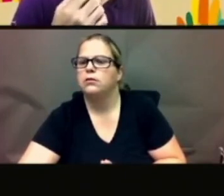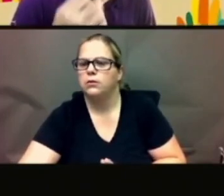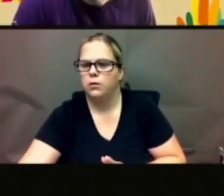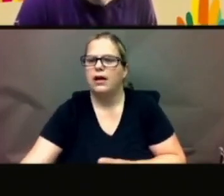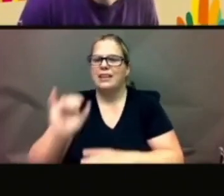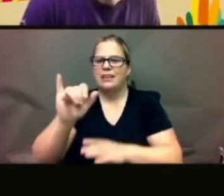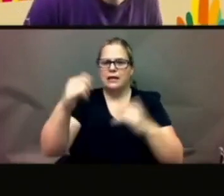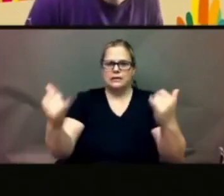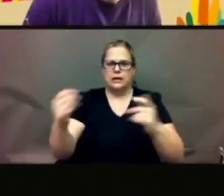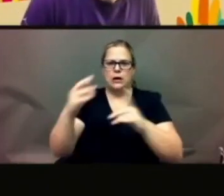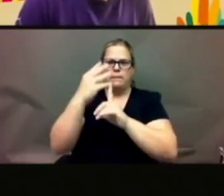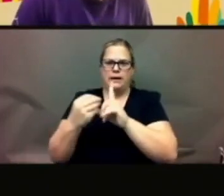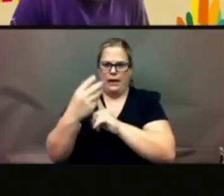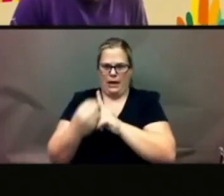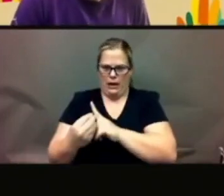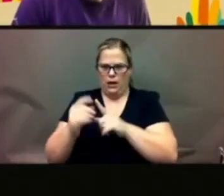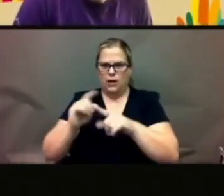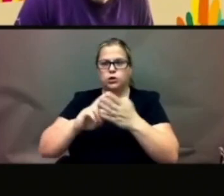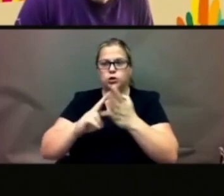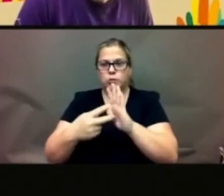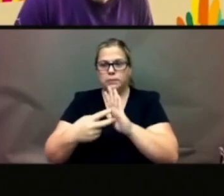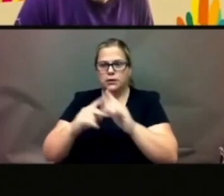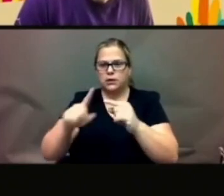Mas isso agora é só a banana. Você pode ver.